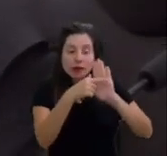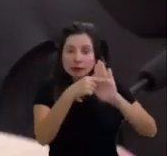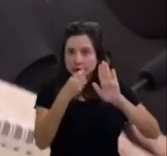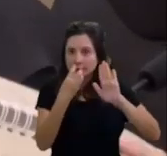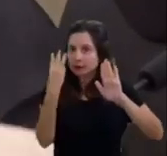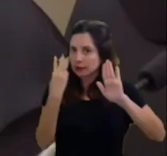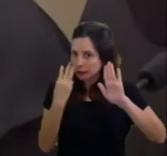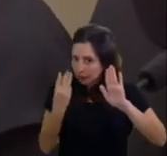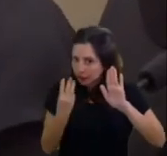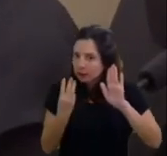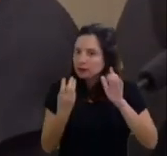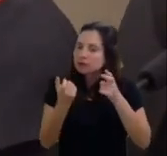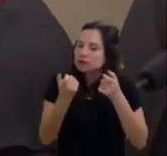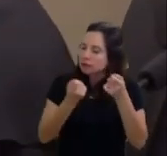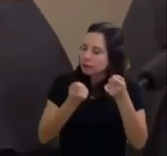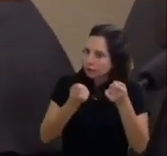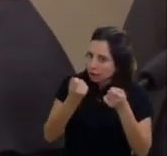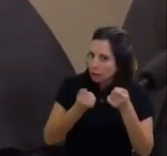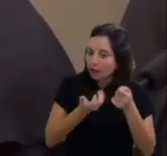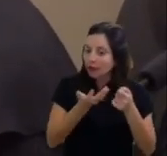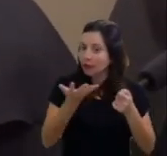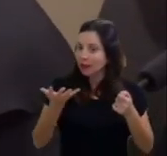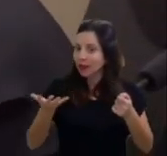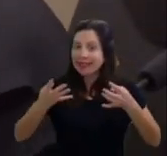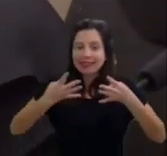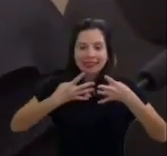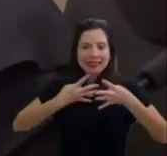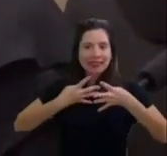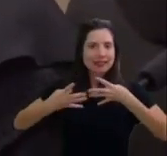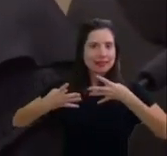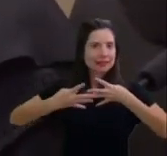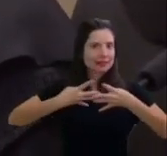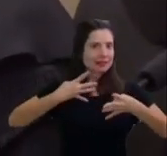moderados, proporcionais e transparentes.